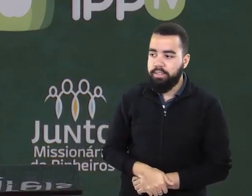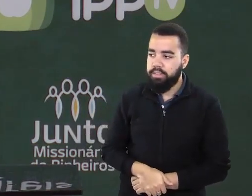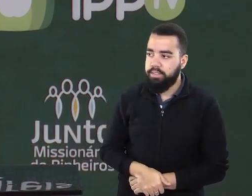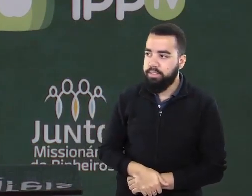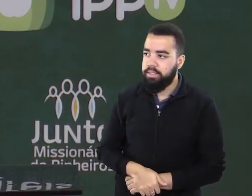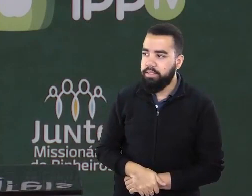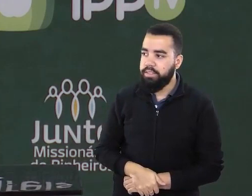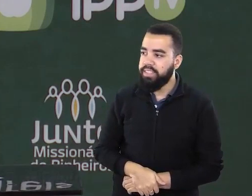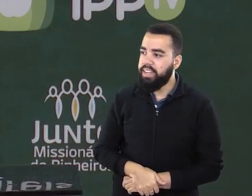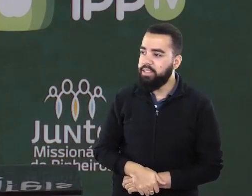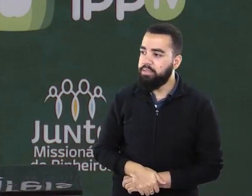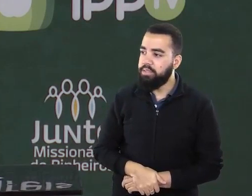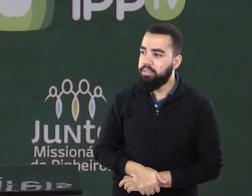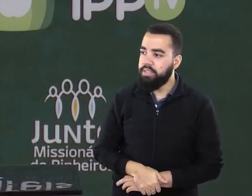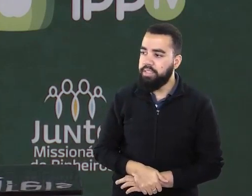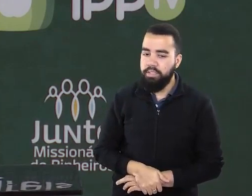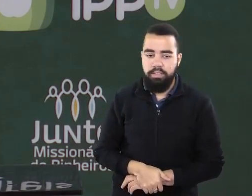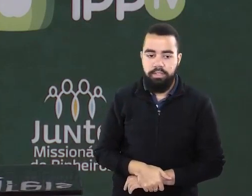Efésios capítulo